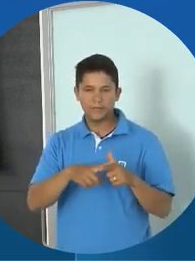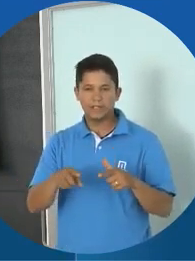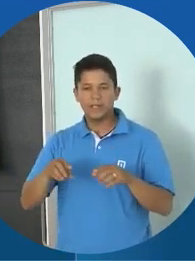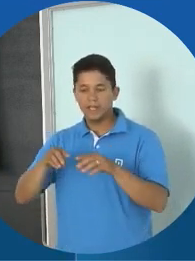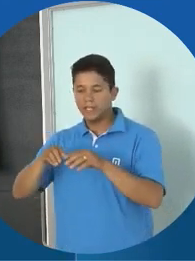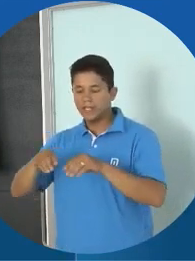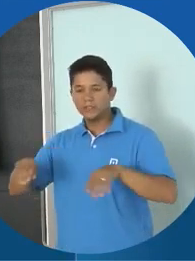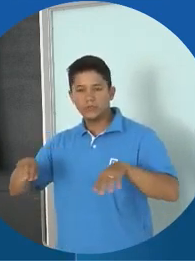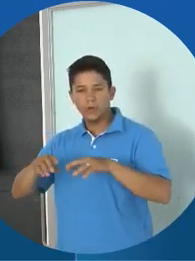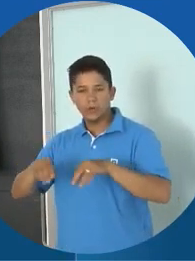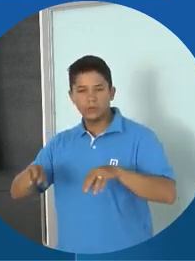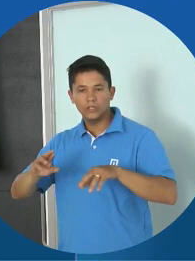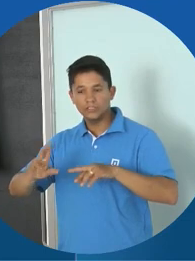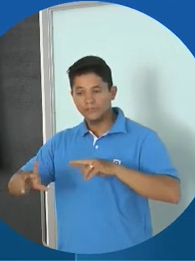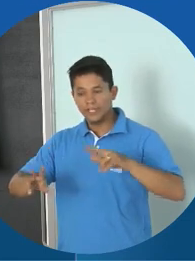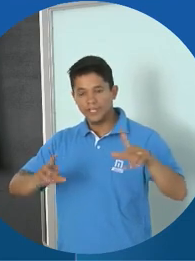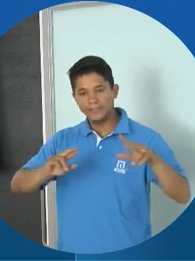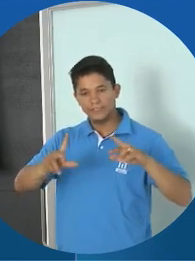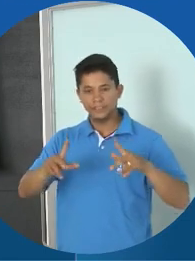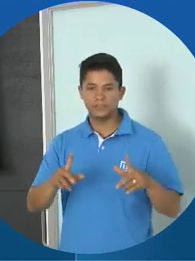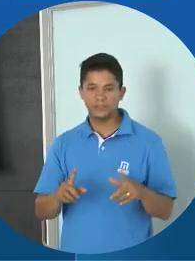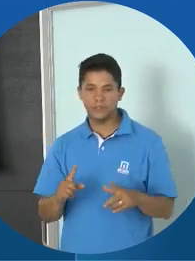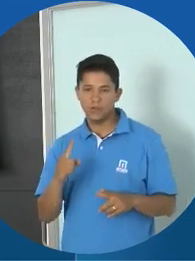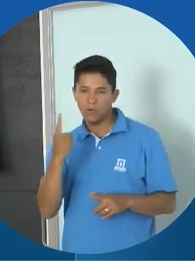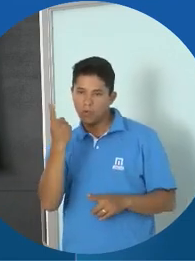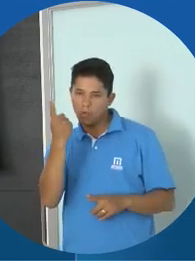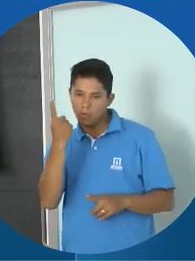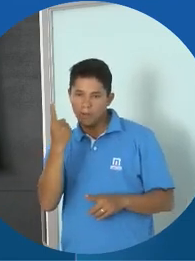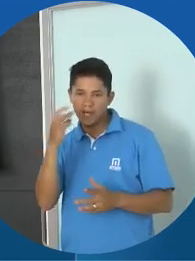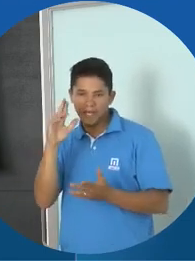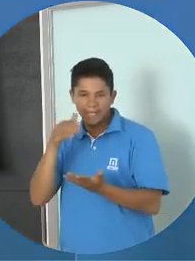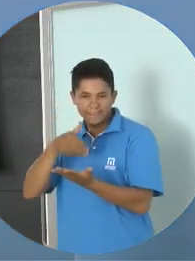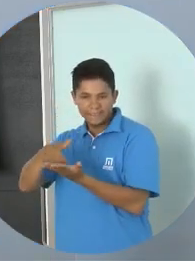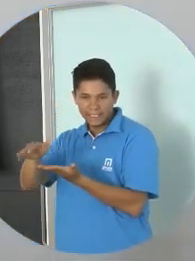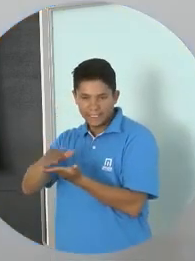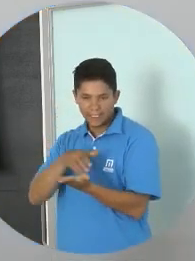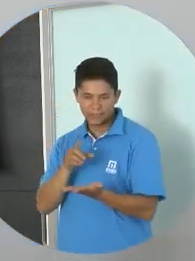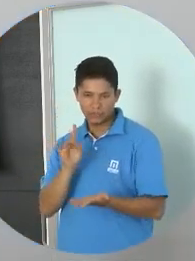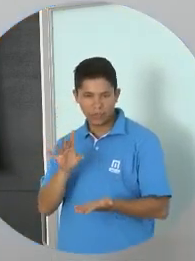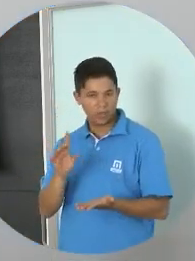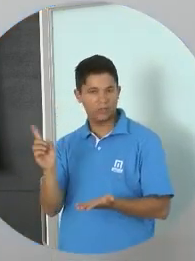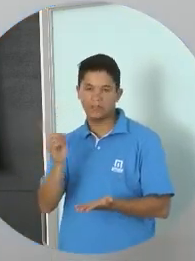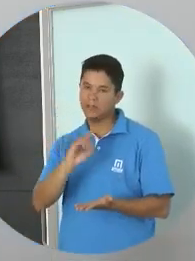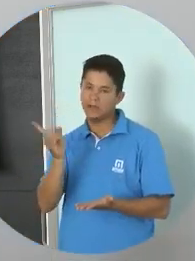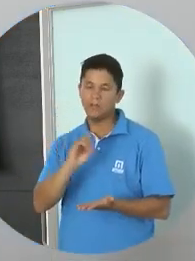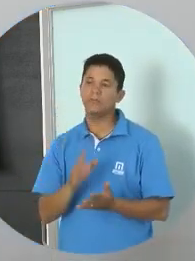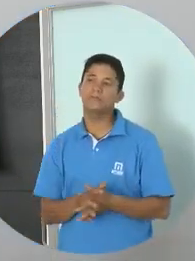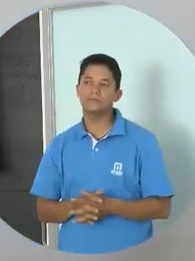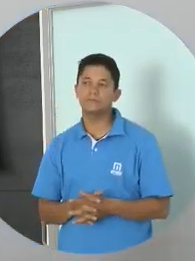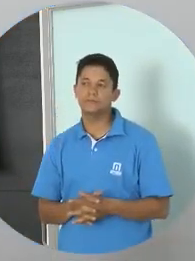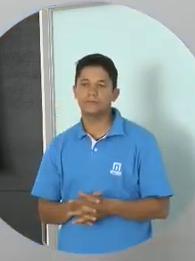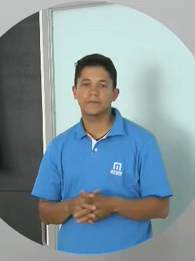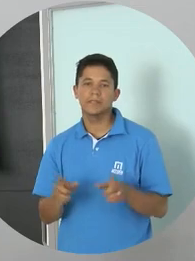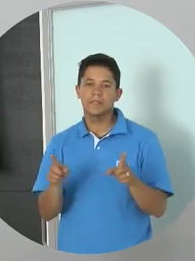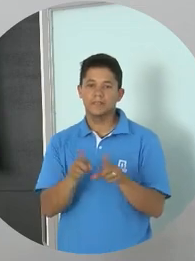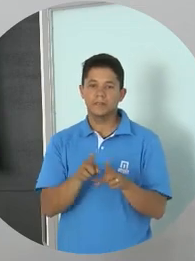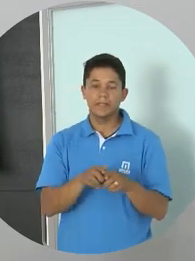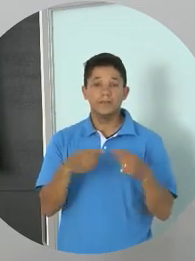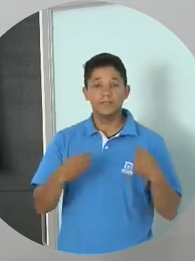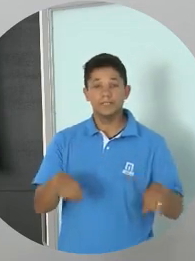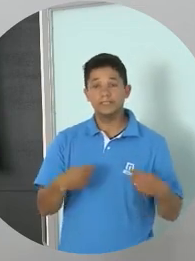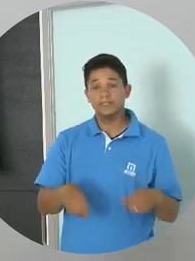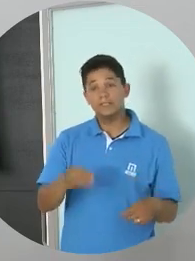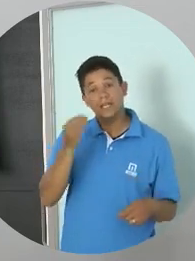que nós não temos uma única resina para um único tipo de solo, então a gente precisa realmente ensaiar, entender